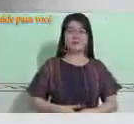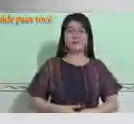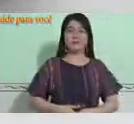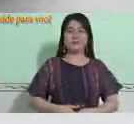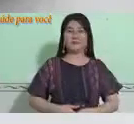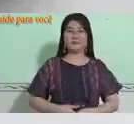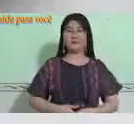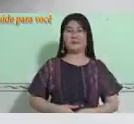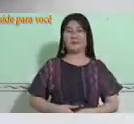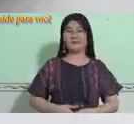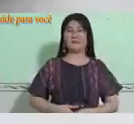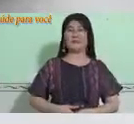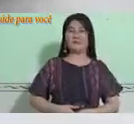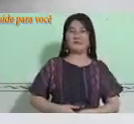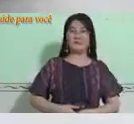Dois ponto alimentos